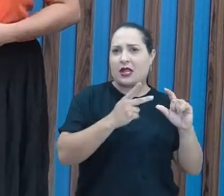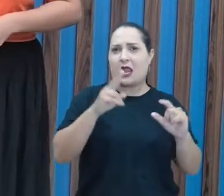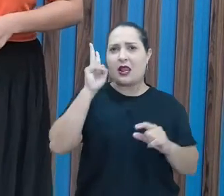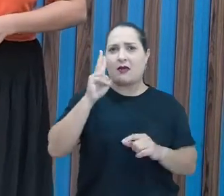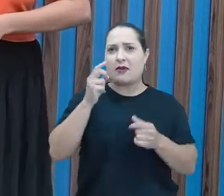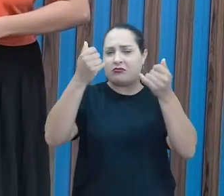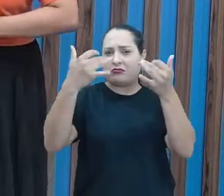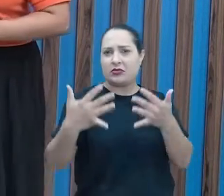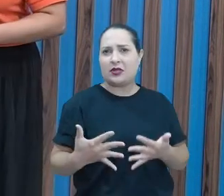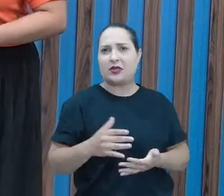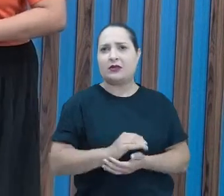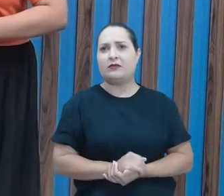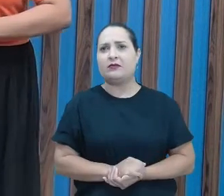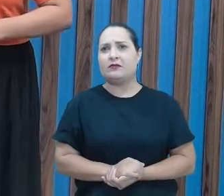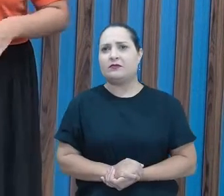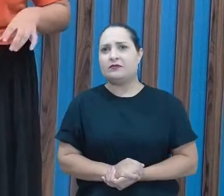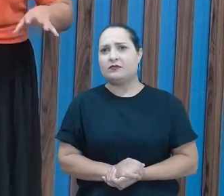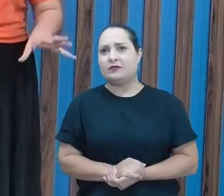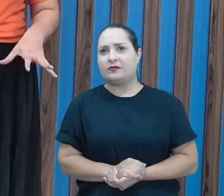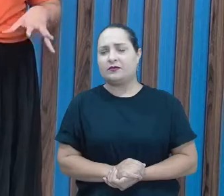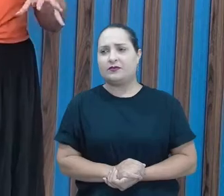aqui, ó, que charge é